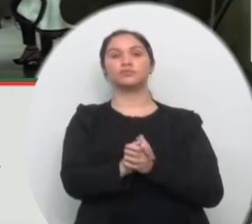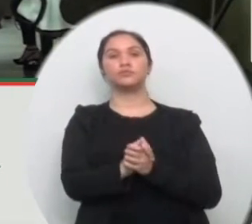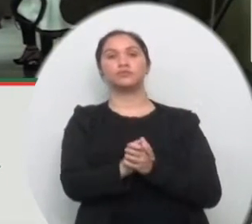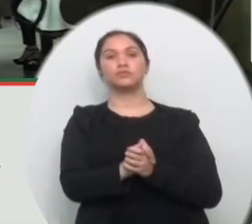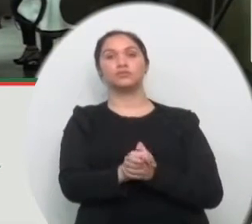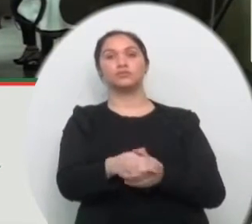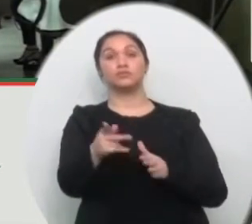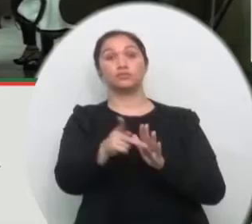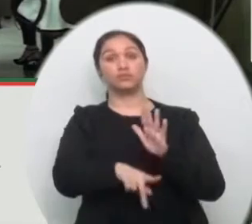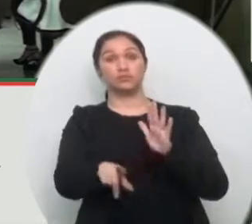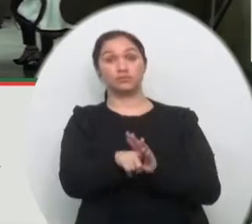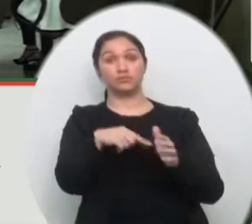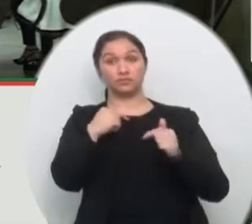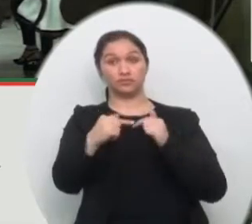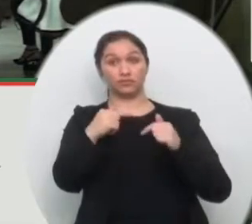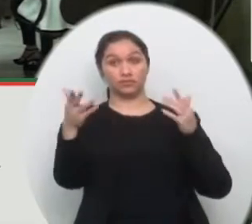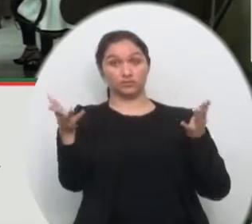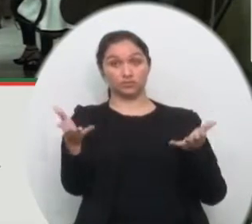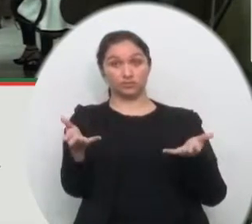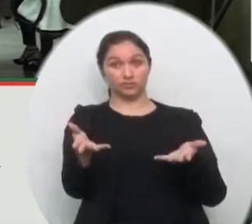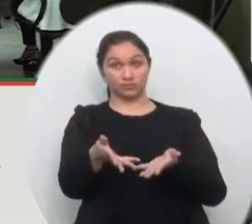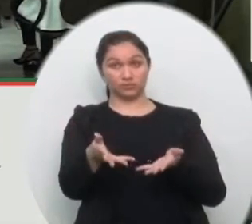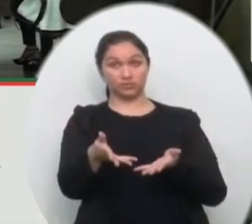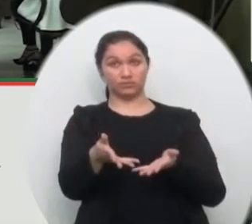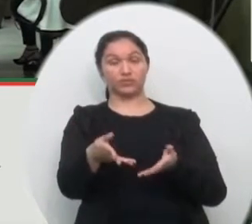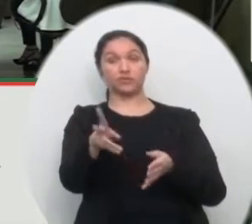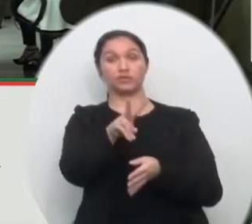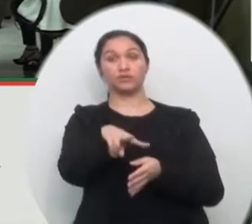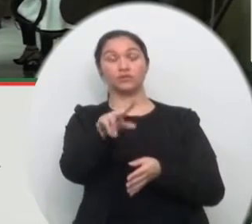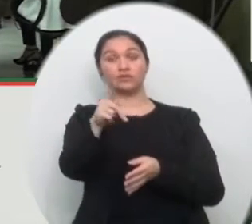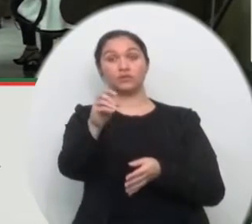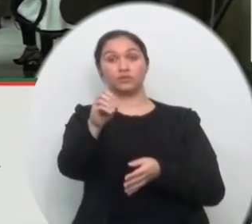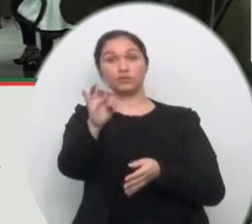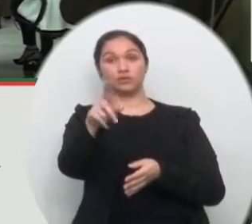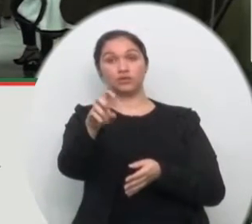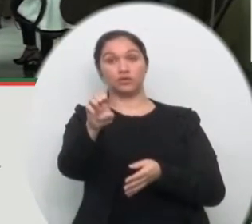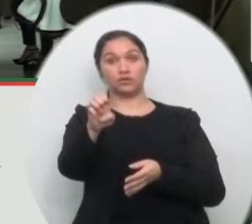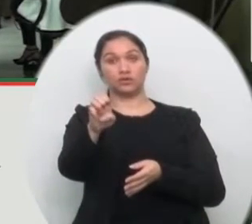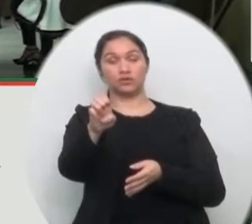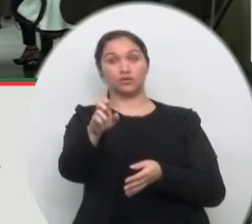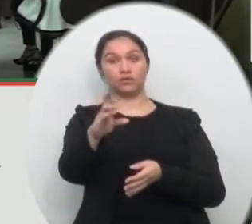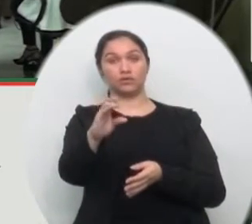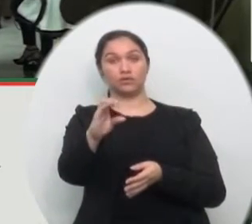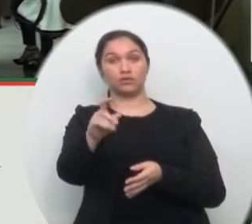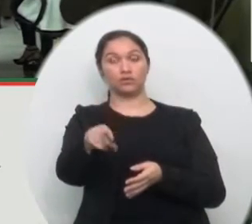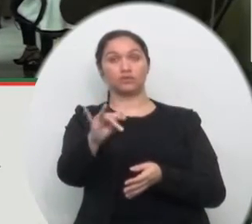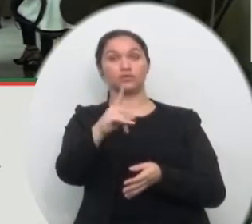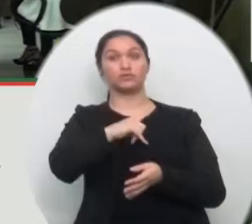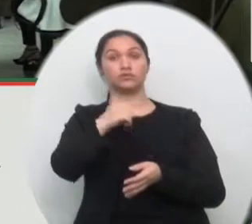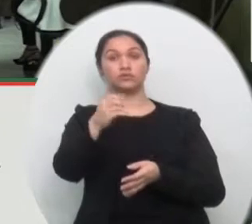O projeto continua em discussão. Com a palavra, o vereador Aldinei Potelec. Vossa Excelência dispõe de 10 minutos.